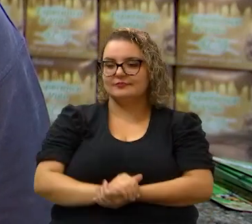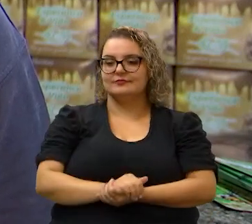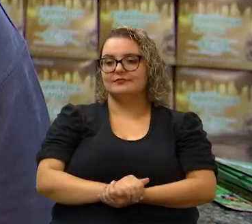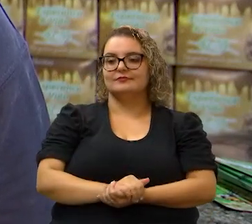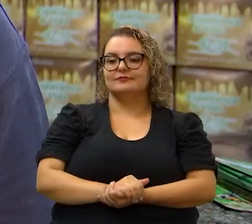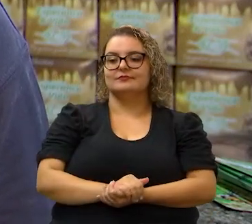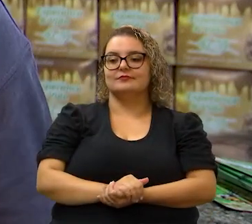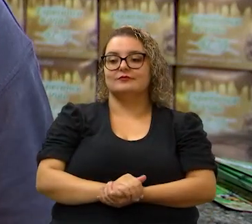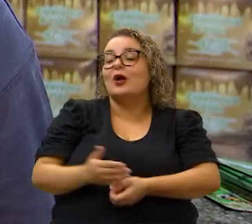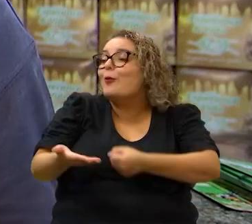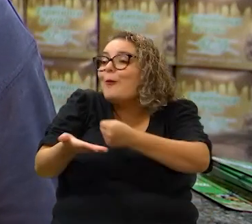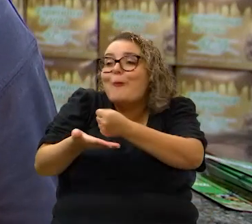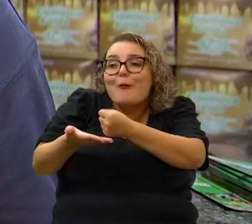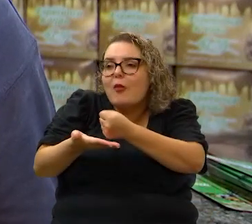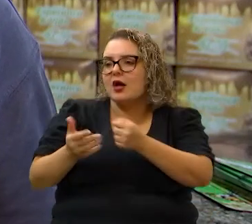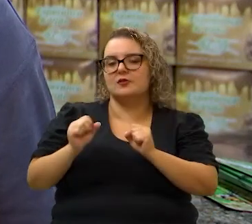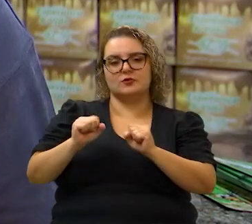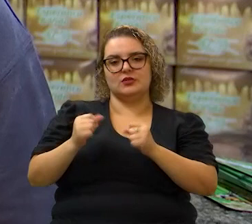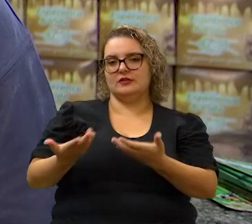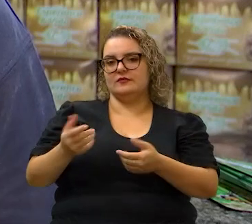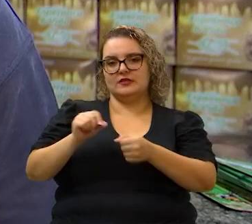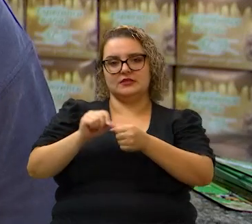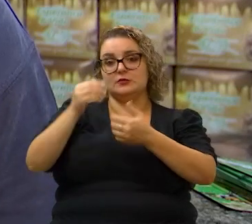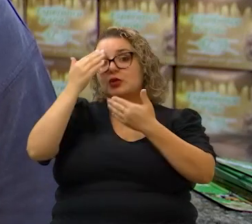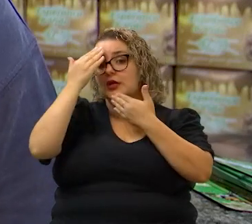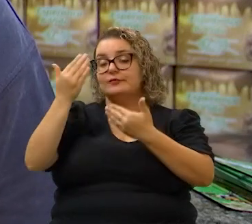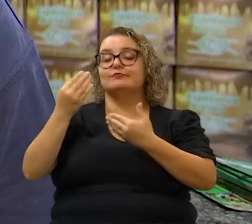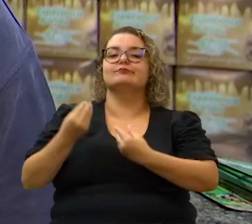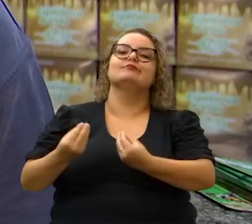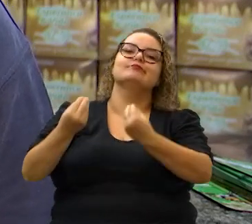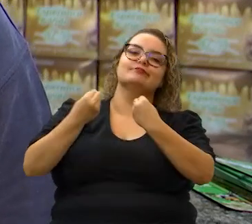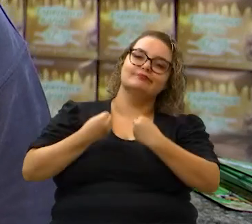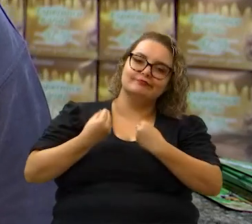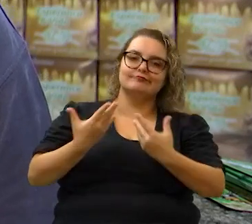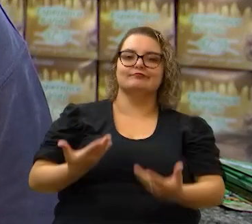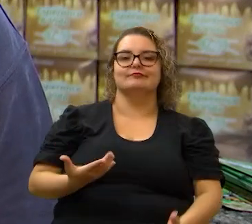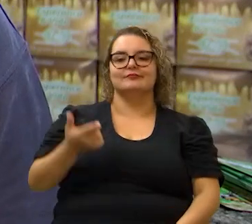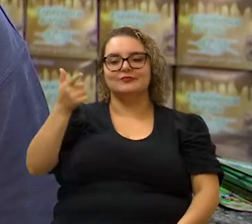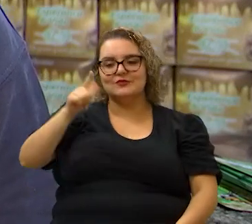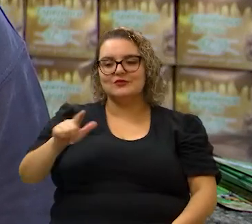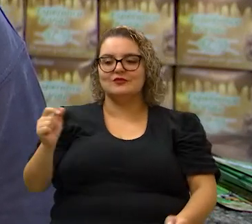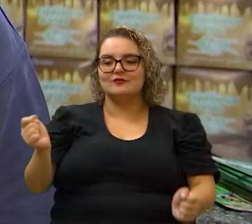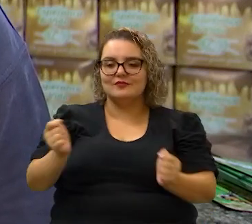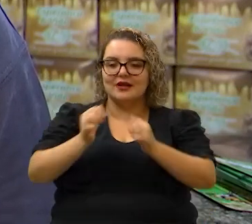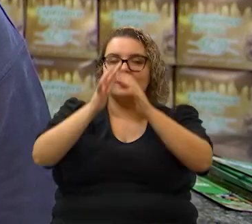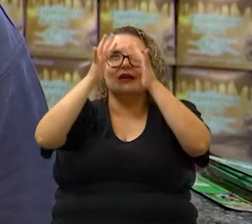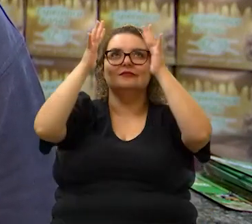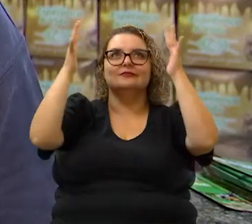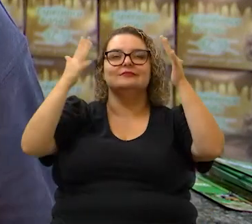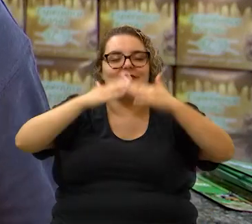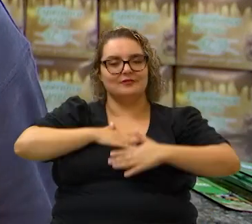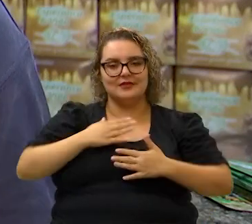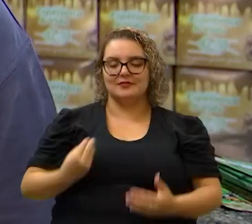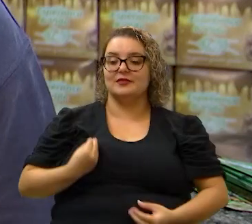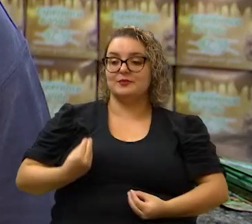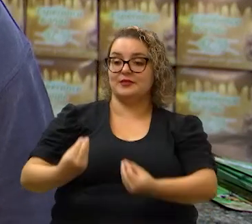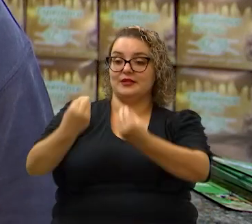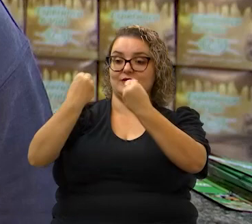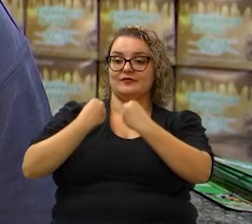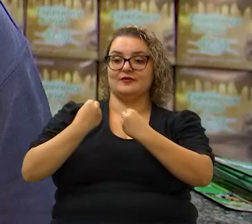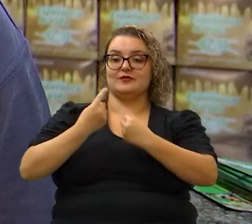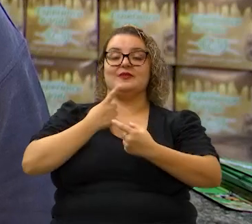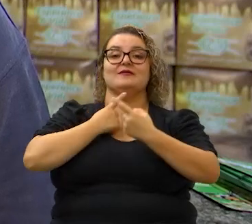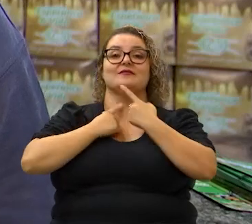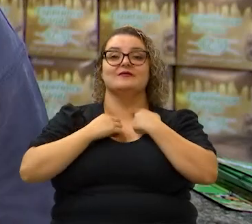agradecer e é o mínimo que eu posso fazer para agradecer né eles terem trazido a minha a luz de volta